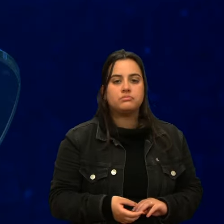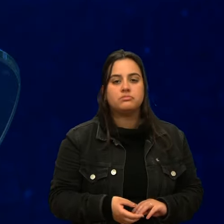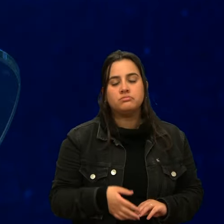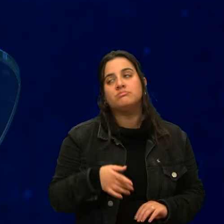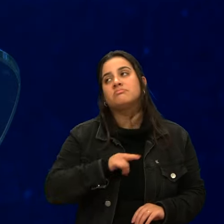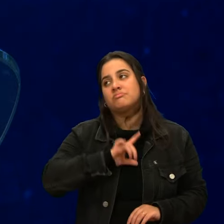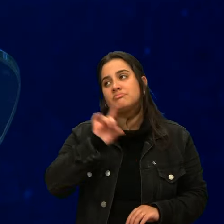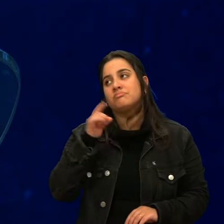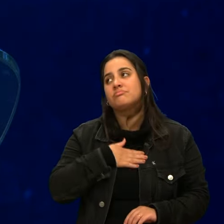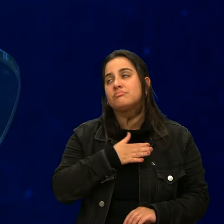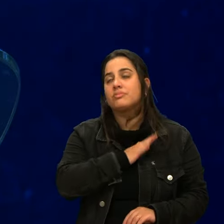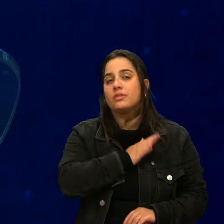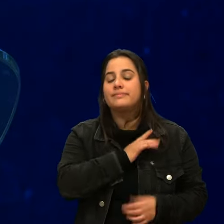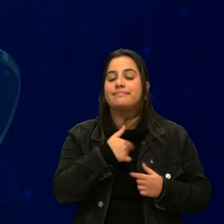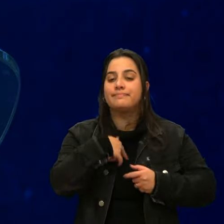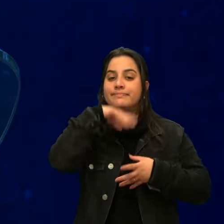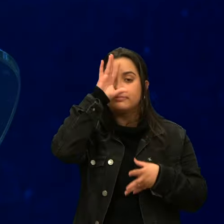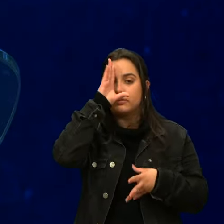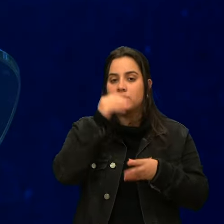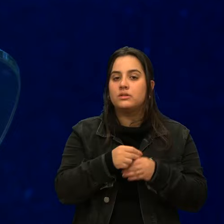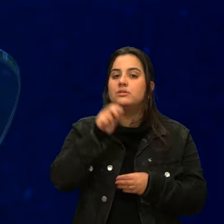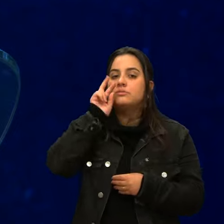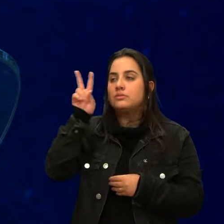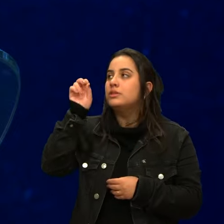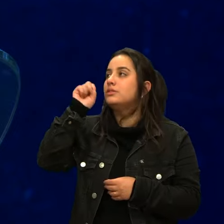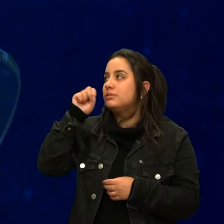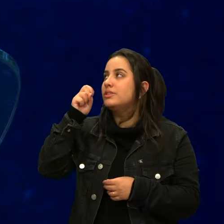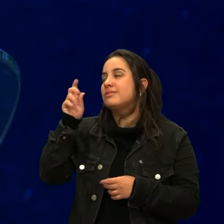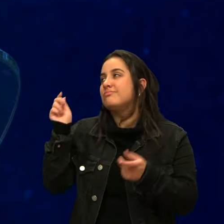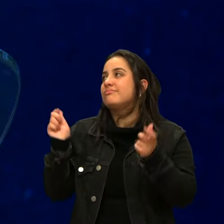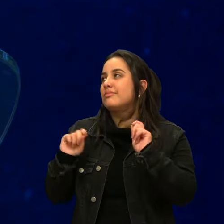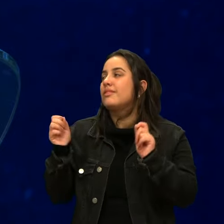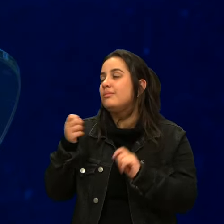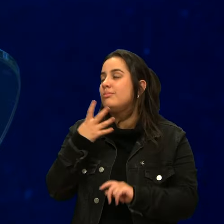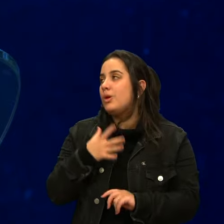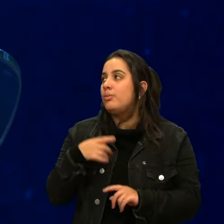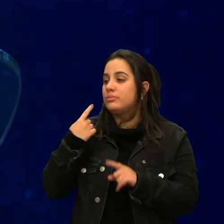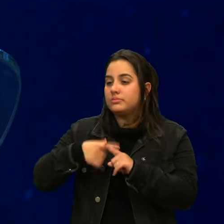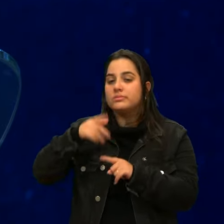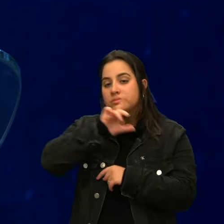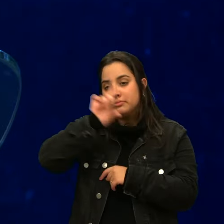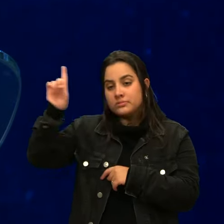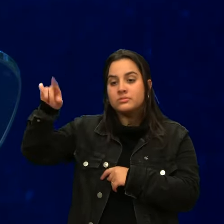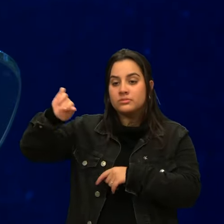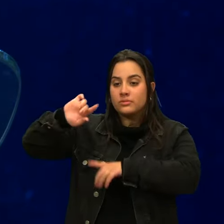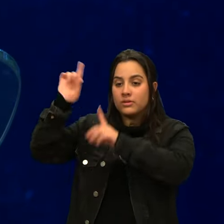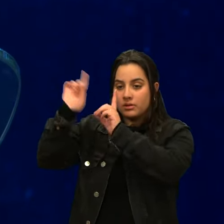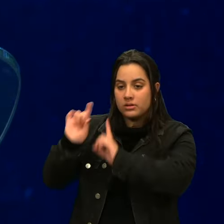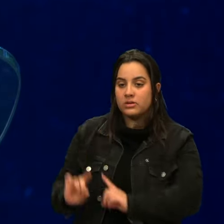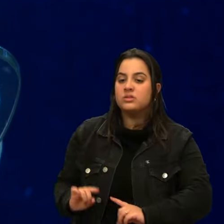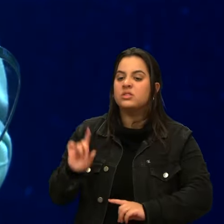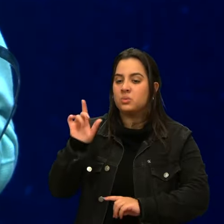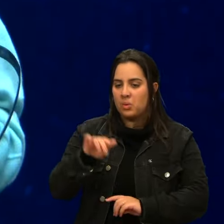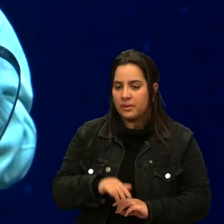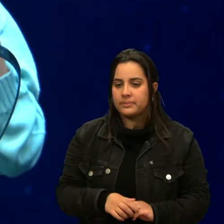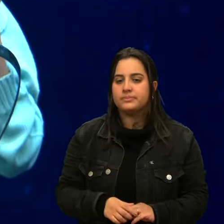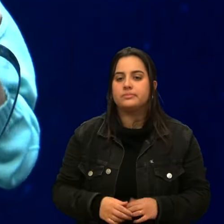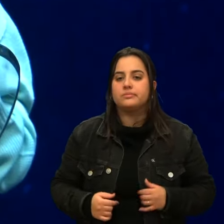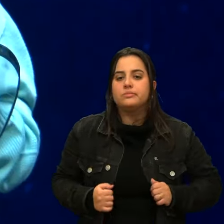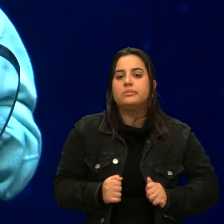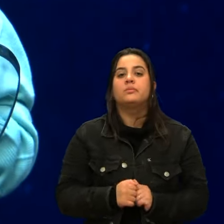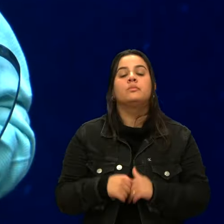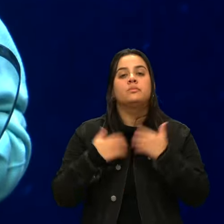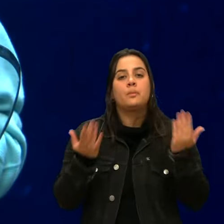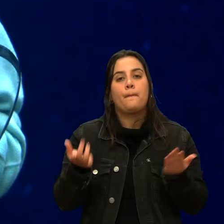meu coração. Eu olhei para cima e disse, sim, vale a pena, pois o Senhor é digno. E ela conclui, quando você